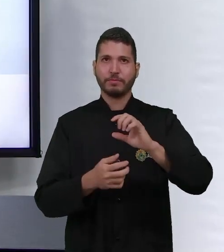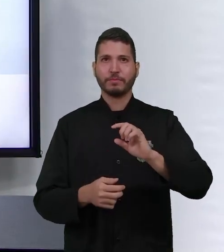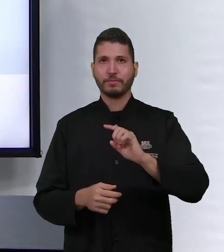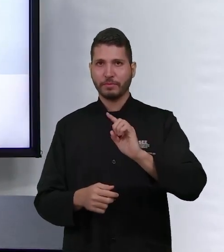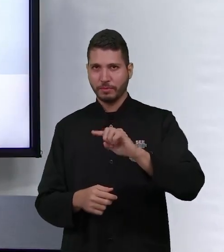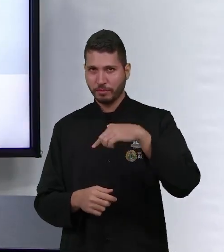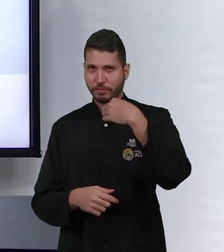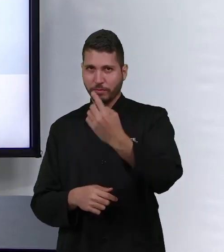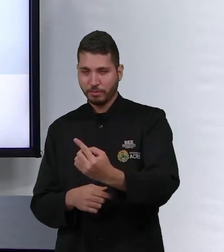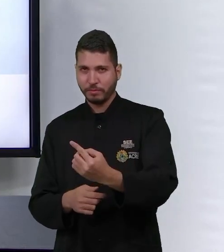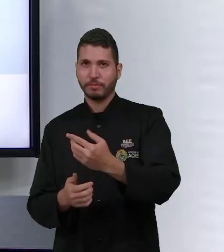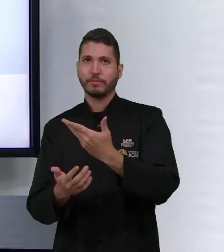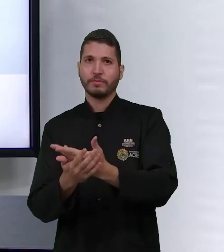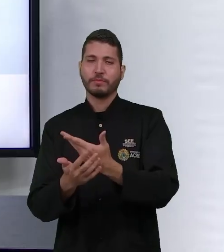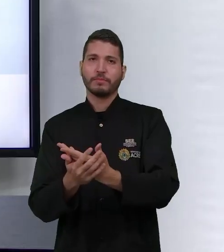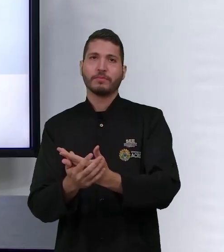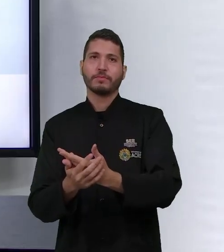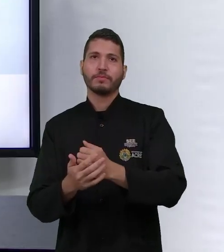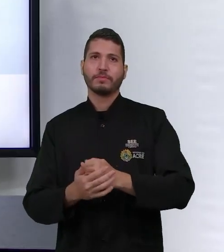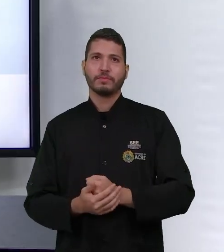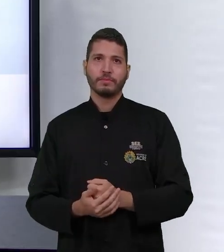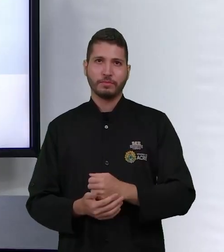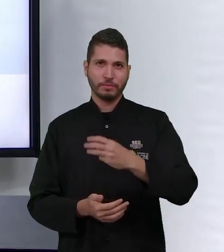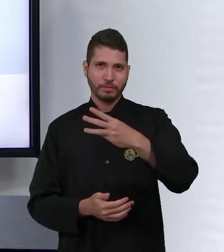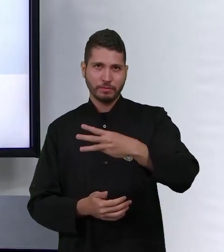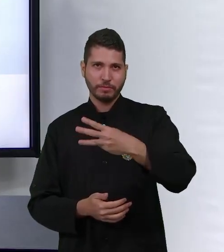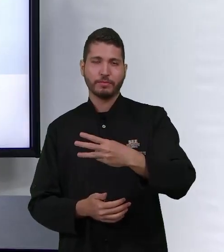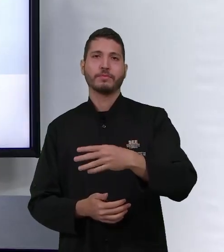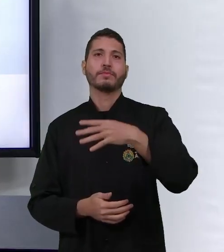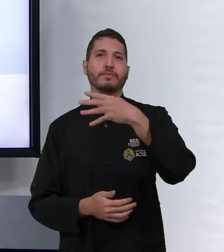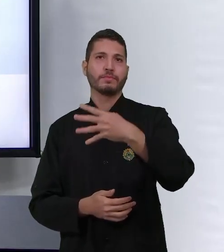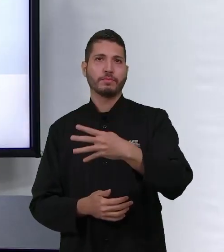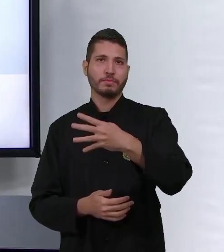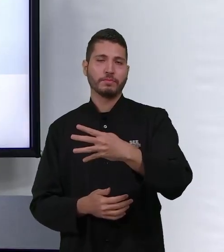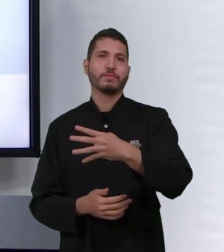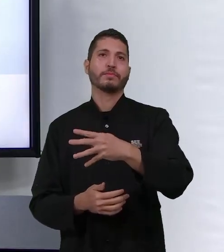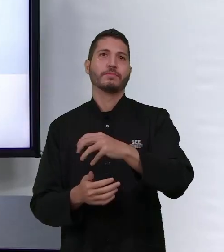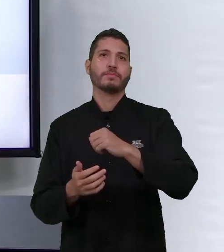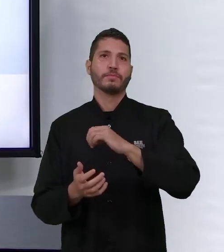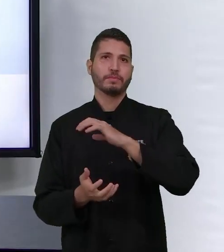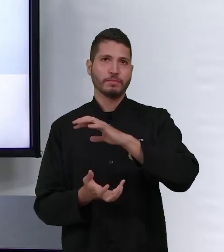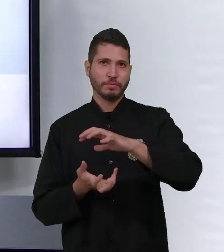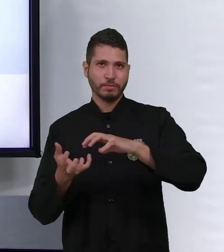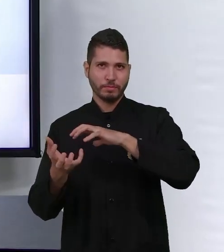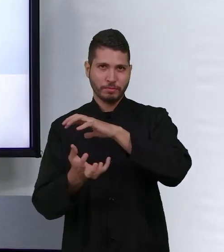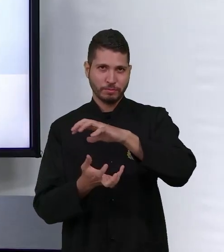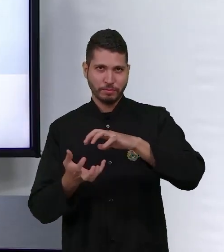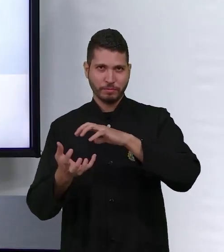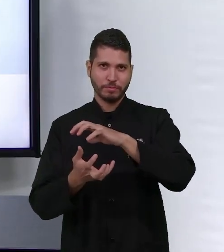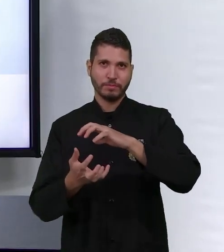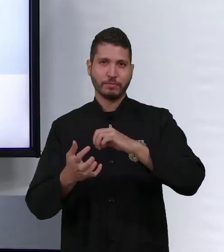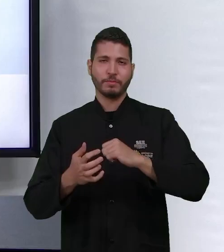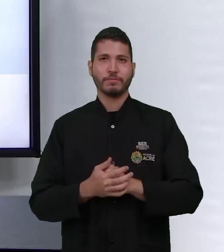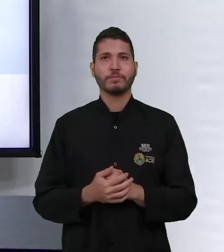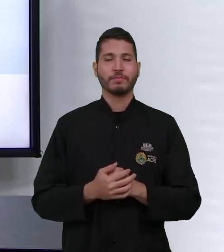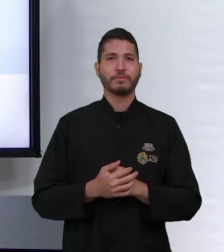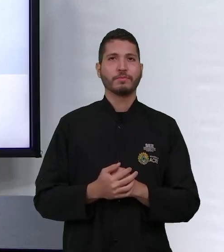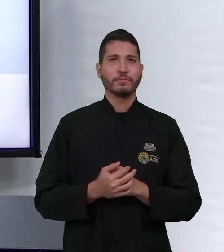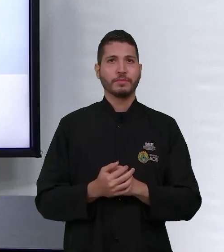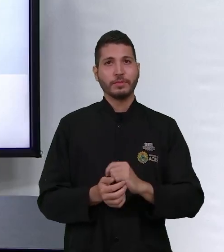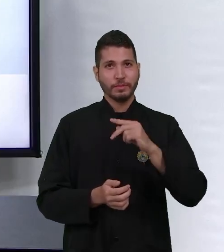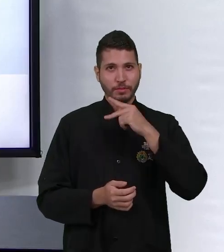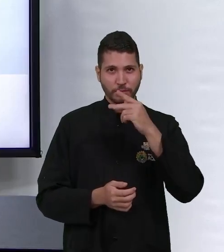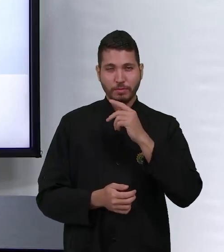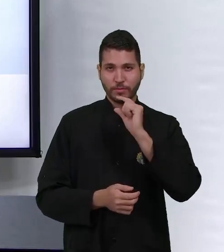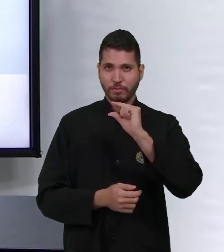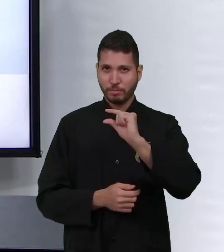na segunda parte, nós vamos falar sobre a terceira, a quarta e rabiscar um pouquinho